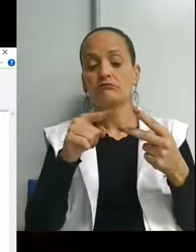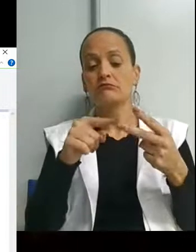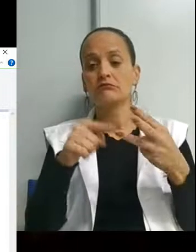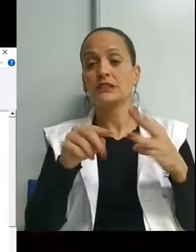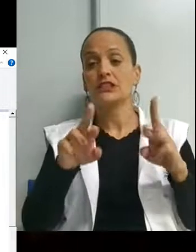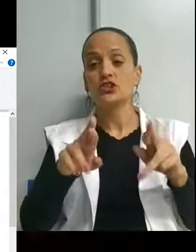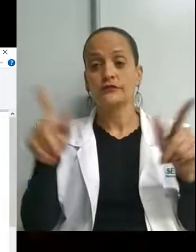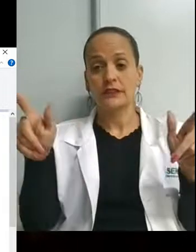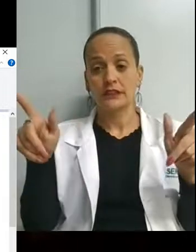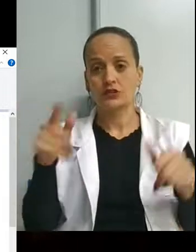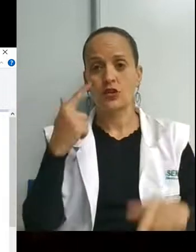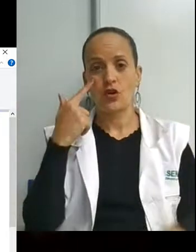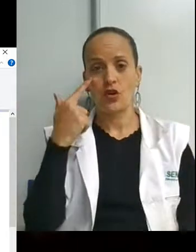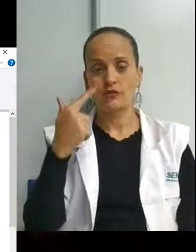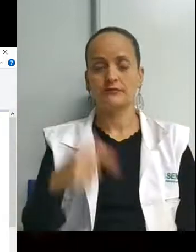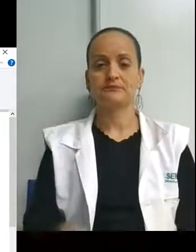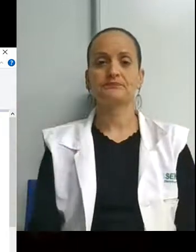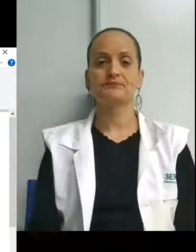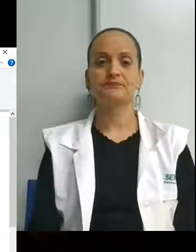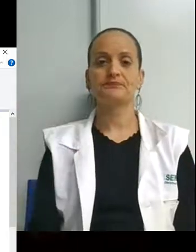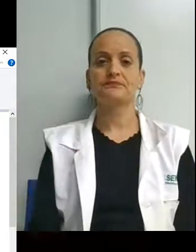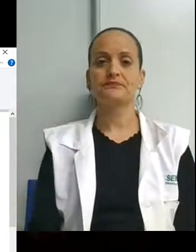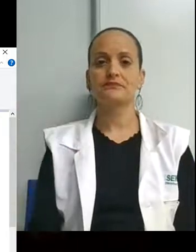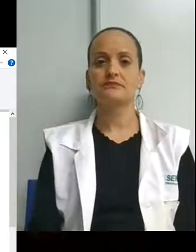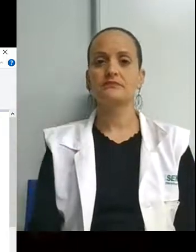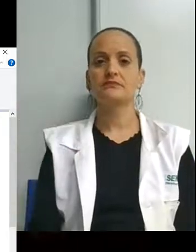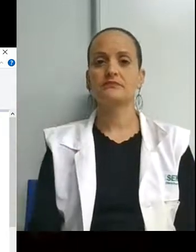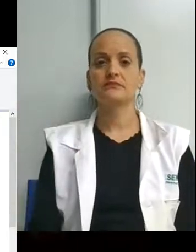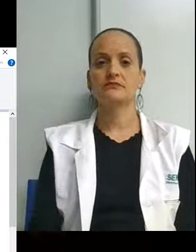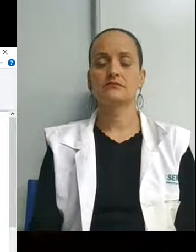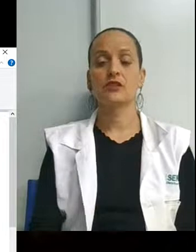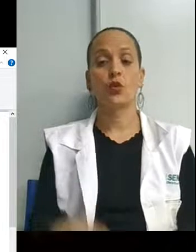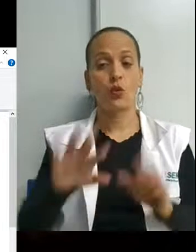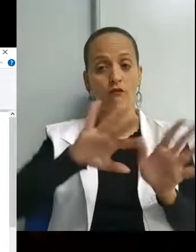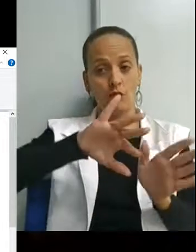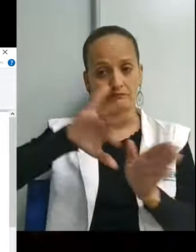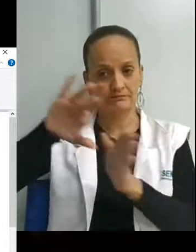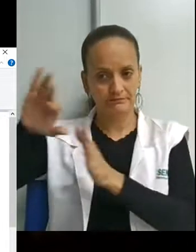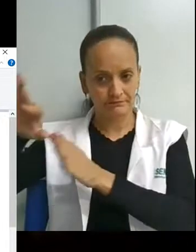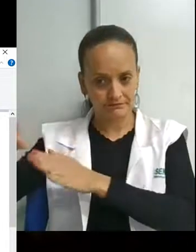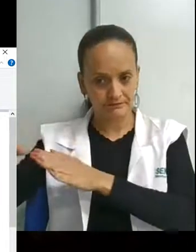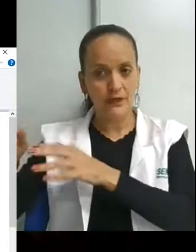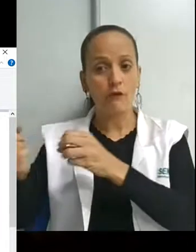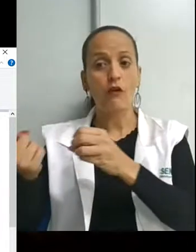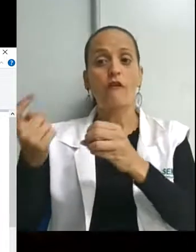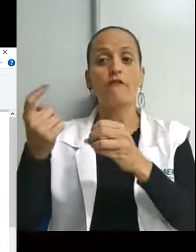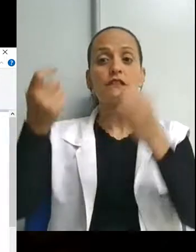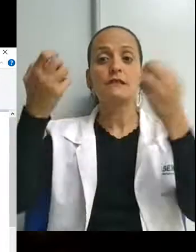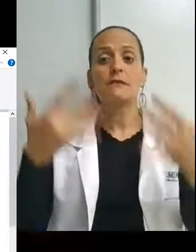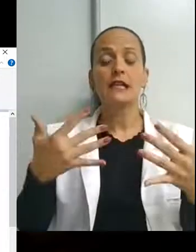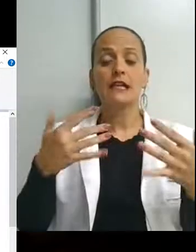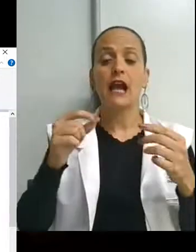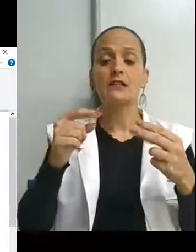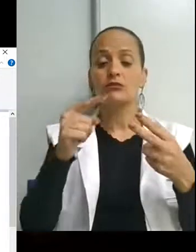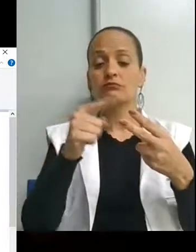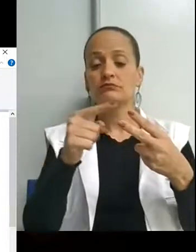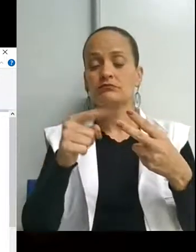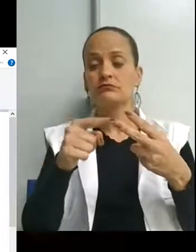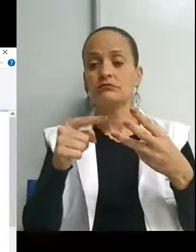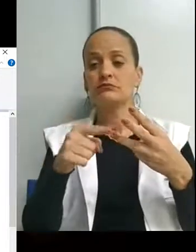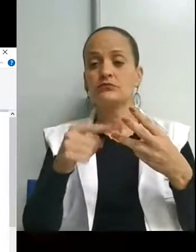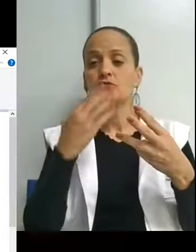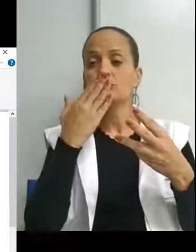bem? Então, eu vou dar uma pausa aqui, daqui a pouquinho a gente continua. E aí eu vou falar um pouquinho sobre esses 3 tipos de potência que a